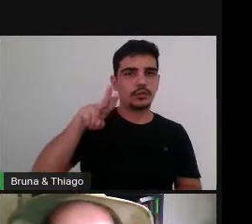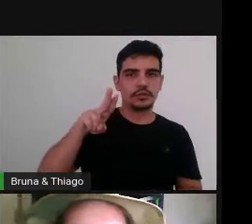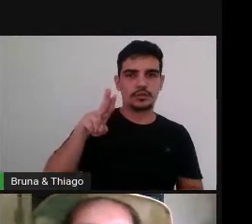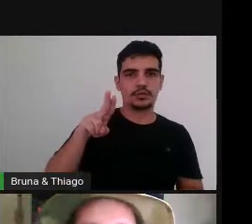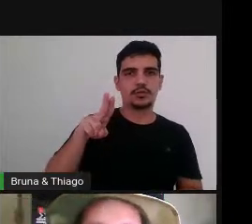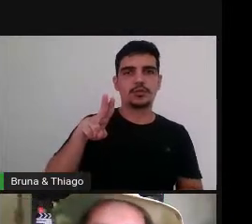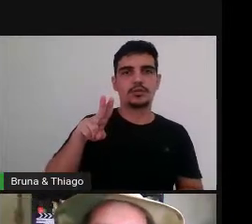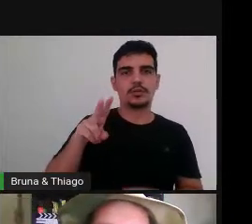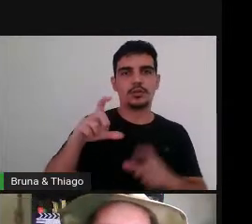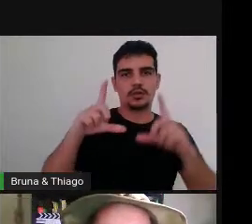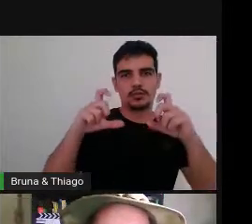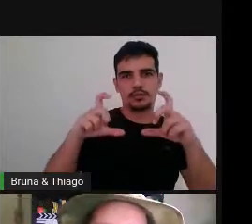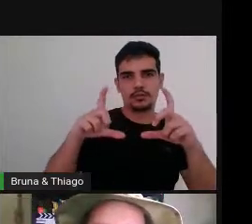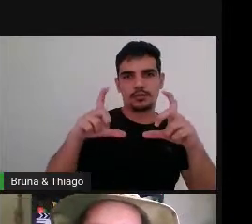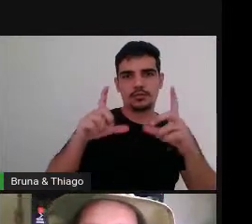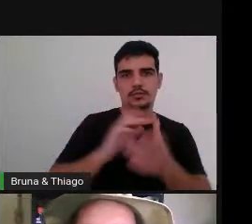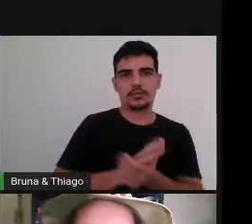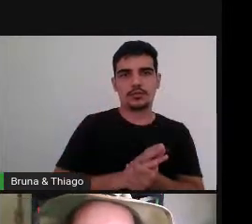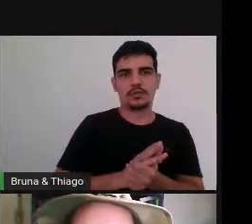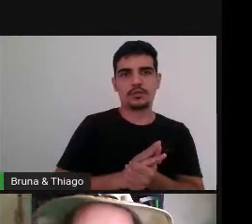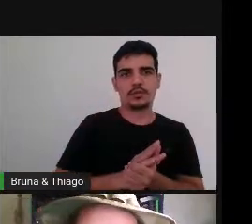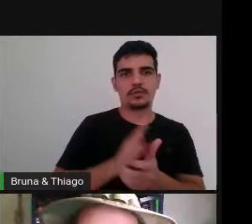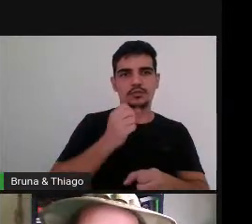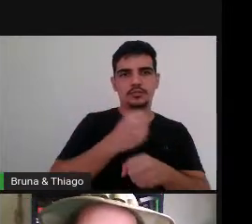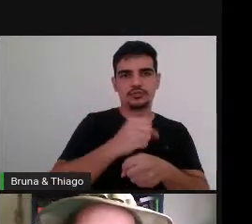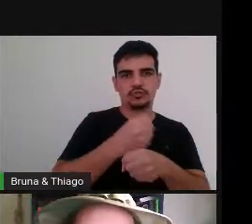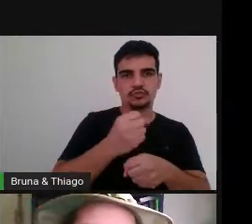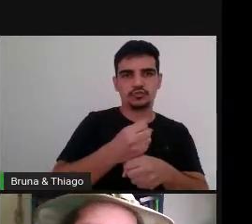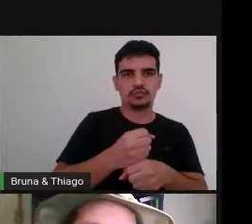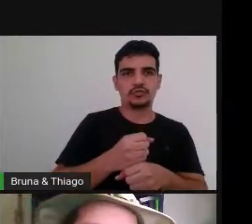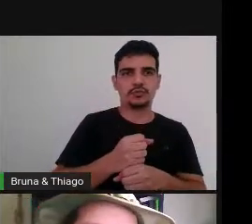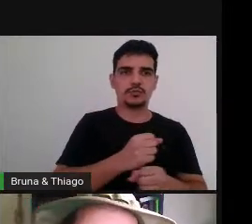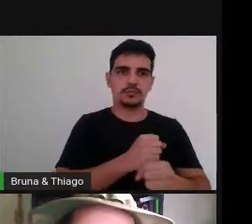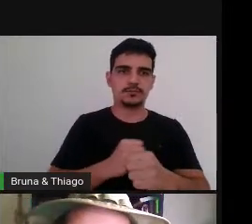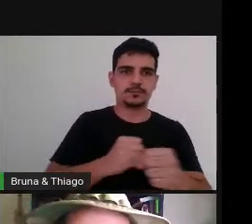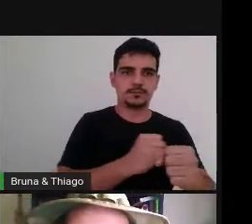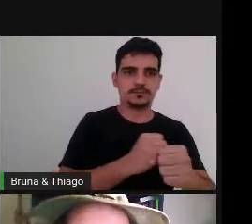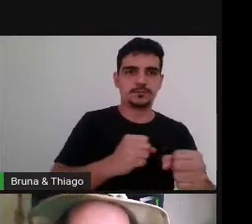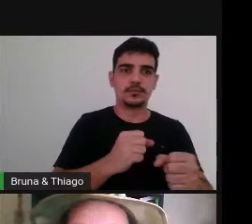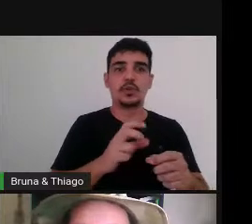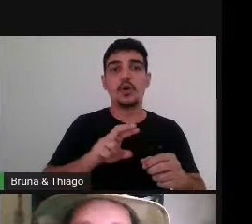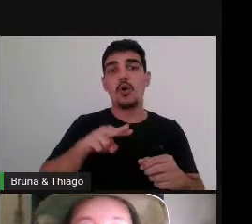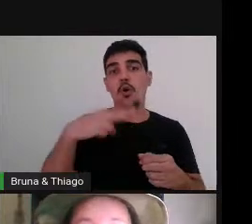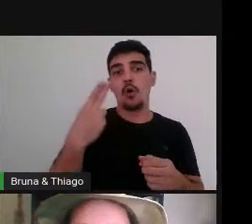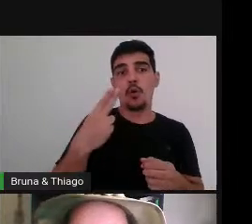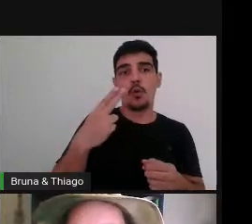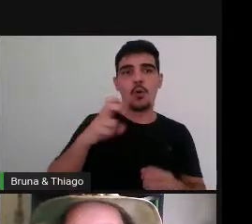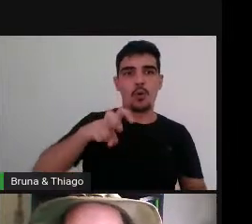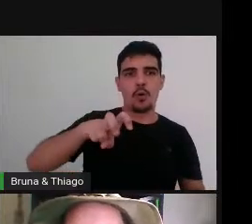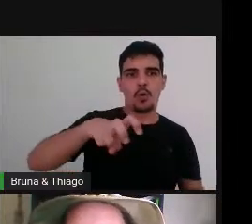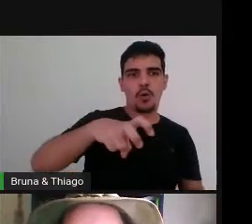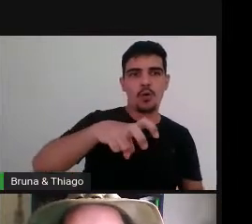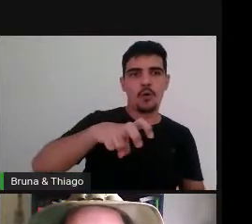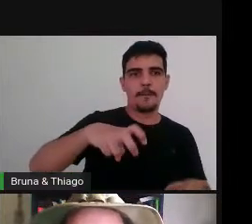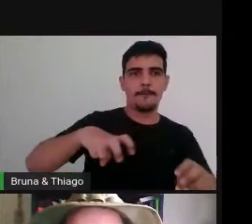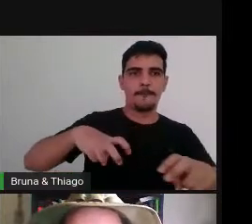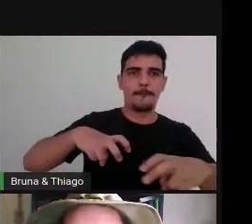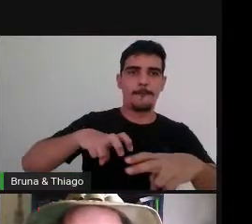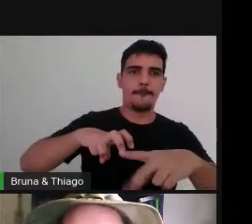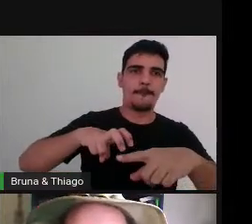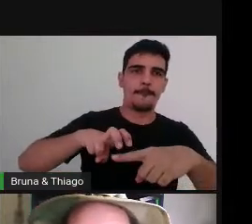essa cobra ela foi triturada, né, naquela máquina cortadeira de grama, ou um carro pode ter passado em cima dela, patinado em cima dela, não sei.